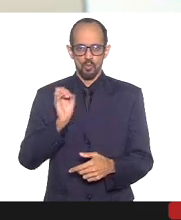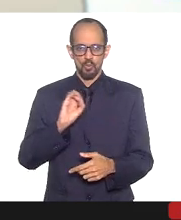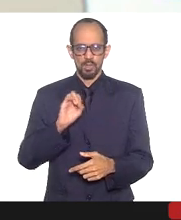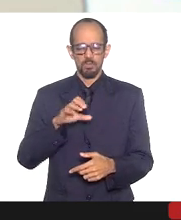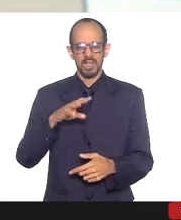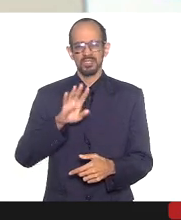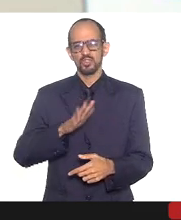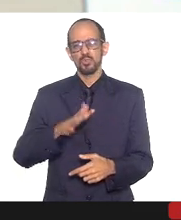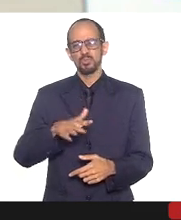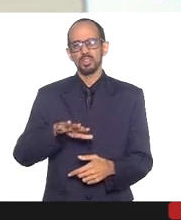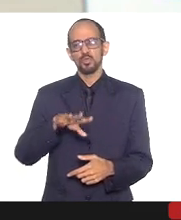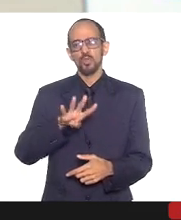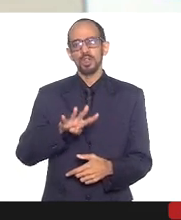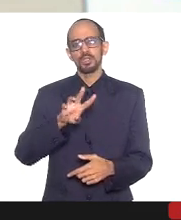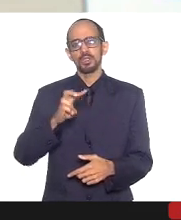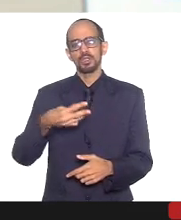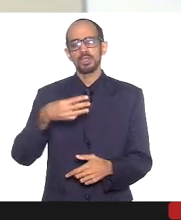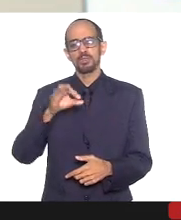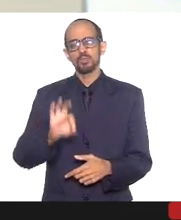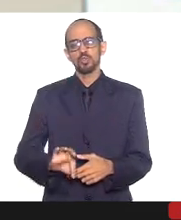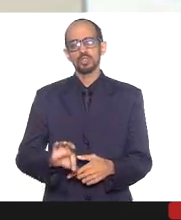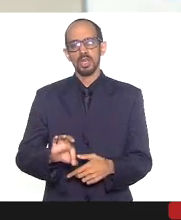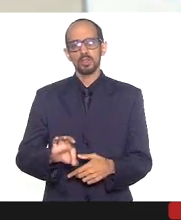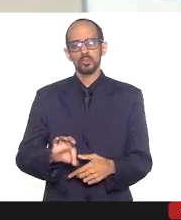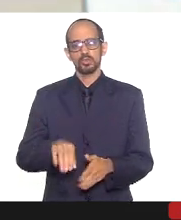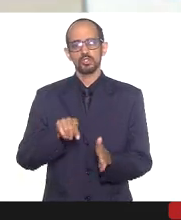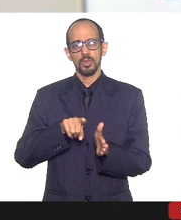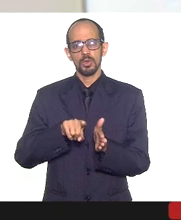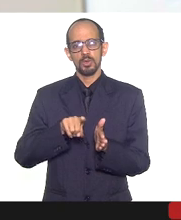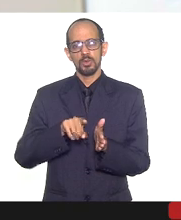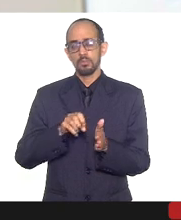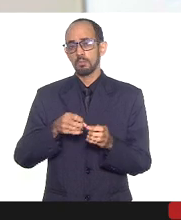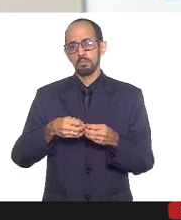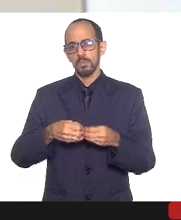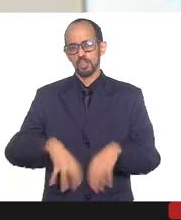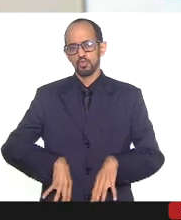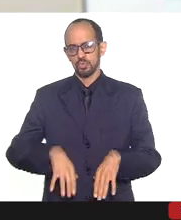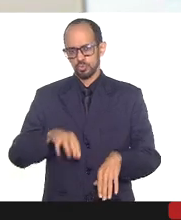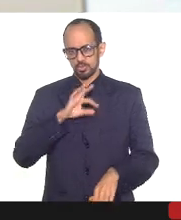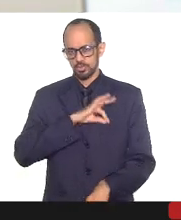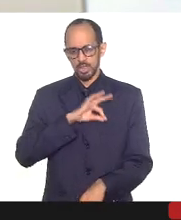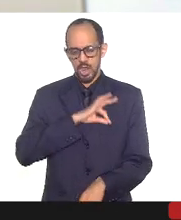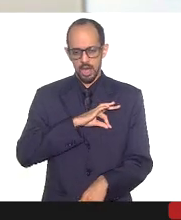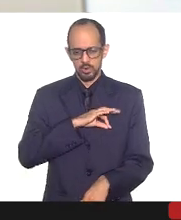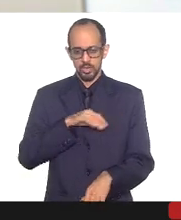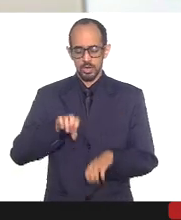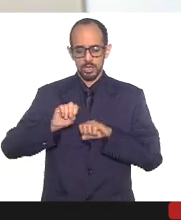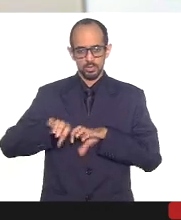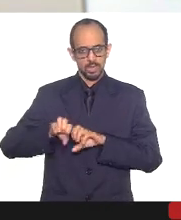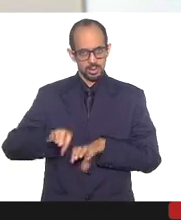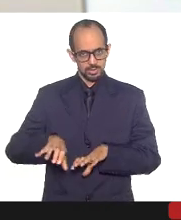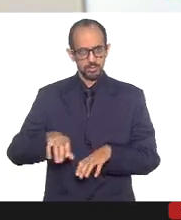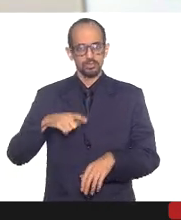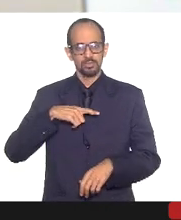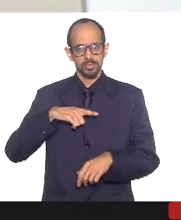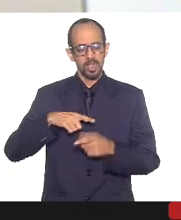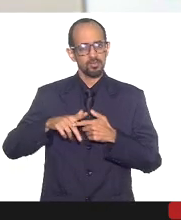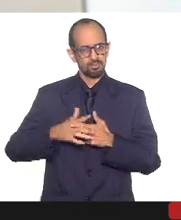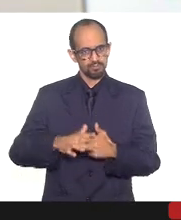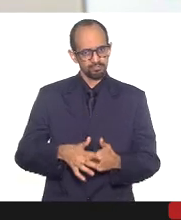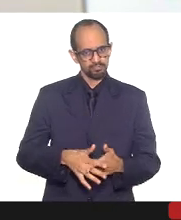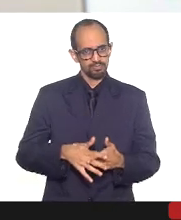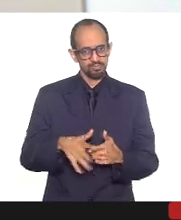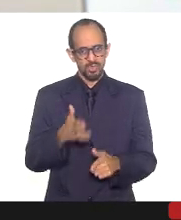de 43%. Na educação, a gente teve recentemente um reajuste importante no auxílio alimentação,